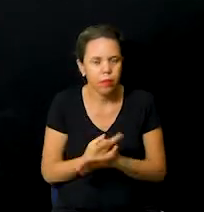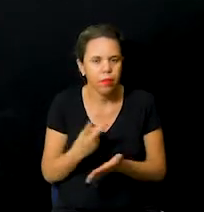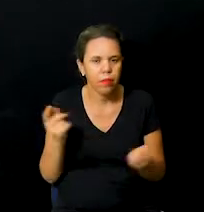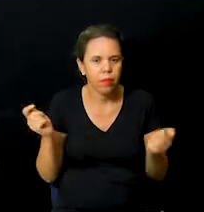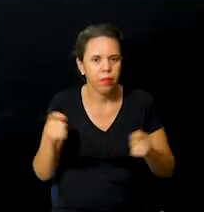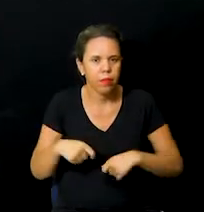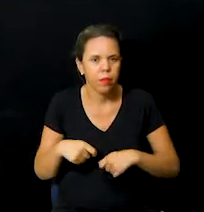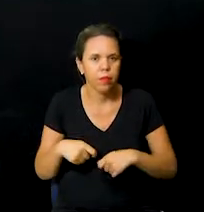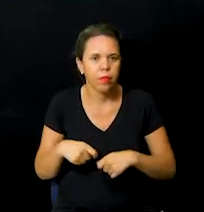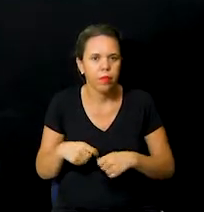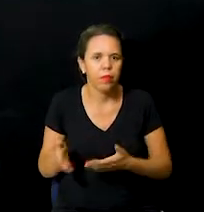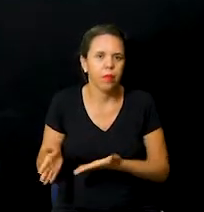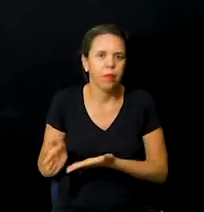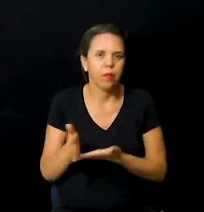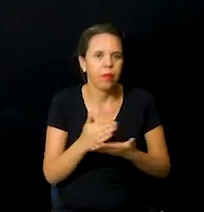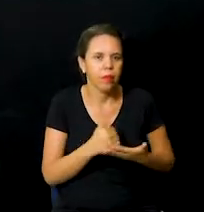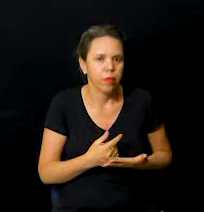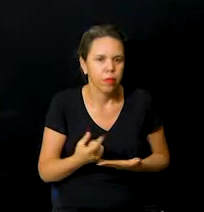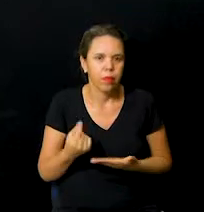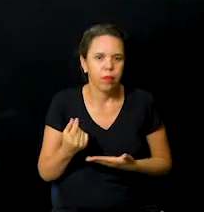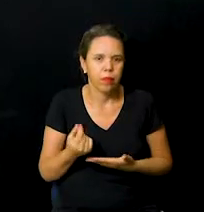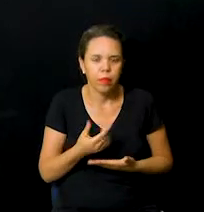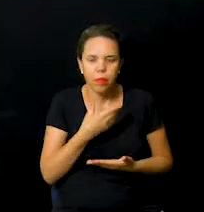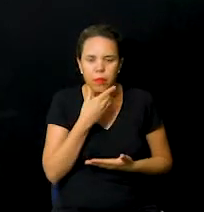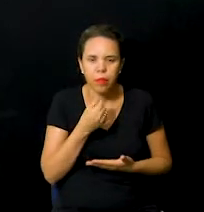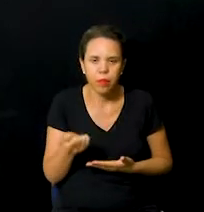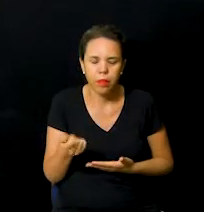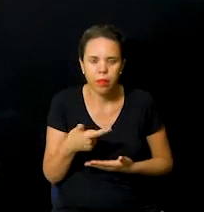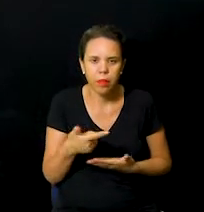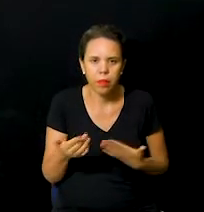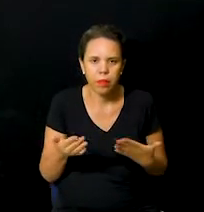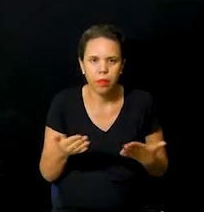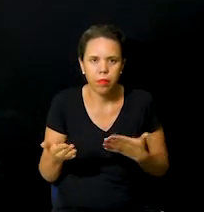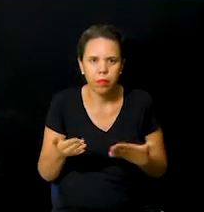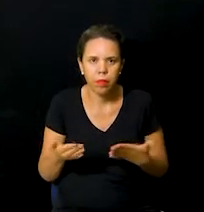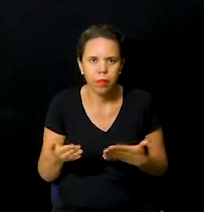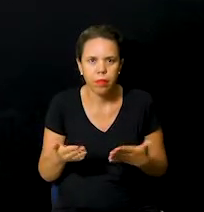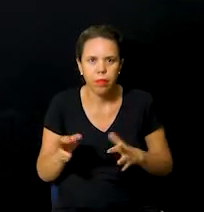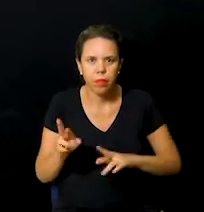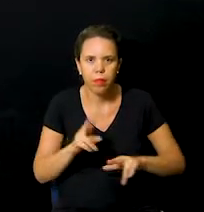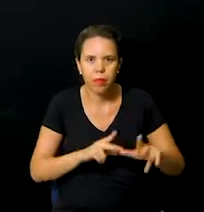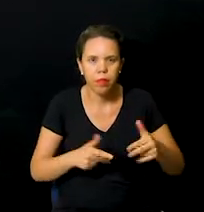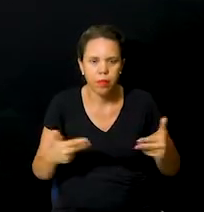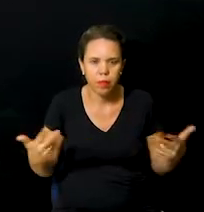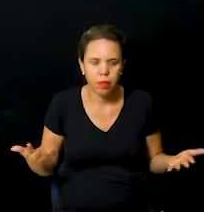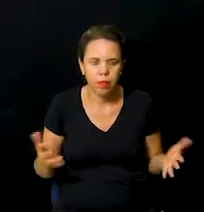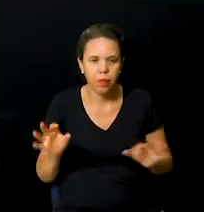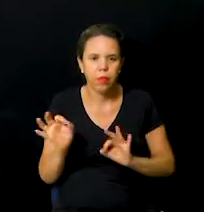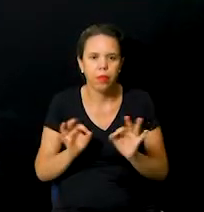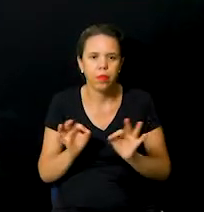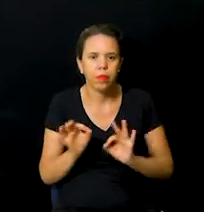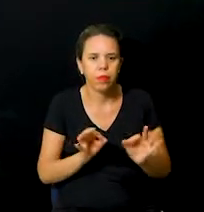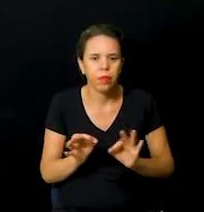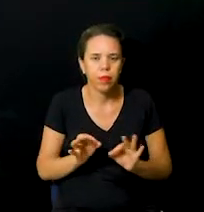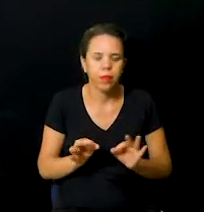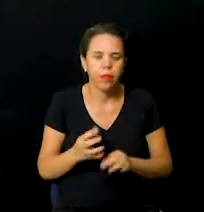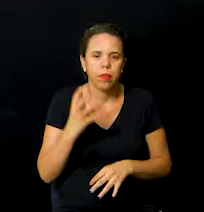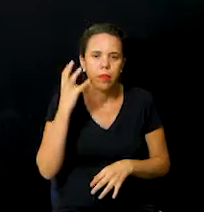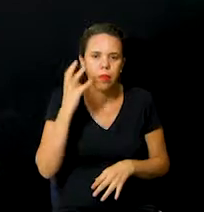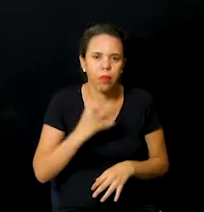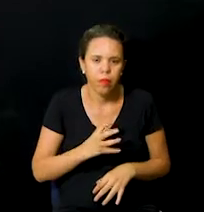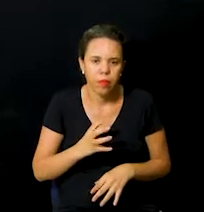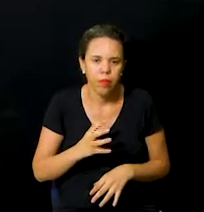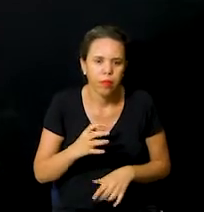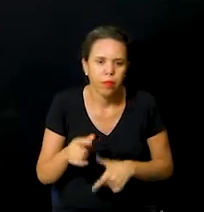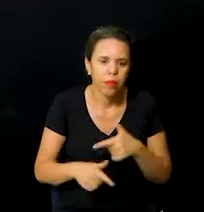têm a mesma capacidade de captação e financiamento do que os homens. E há diversas